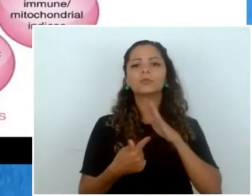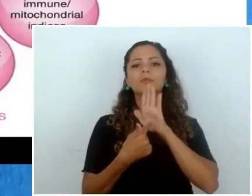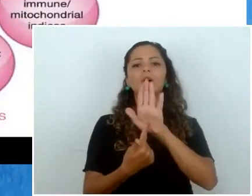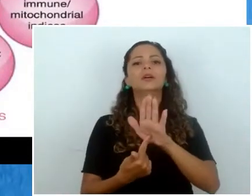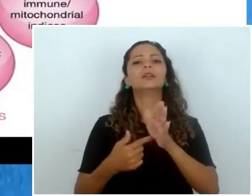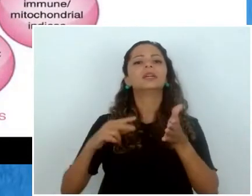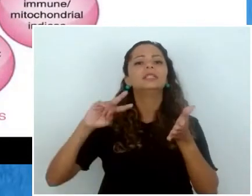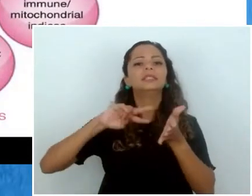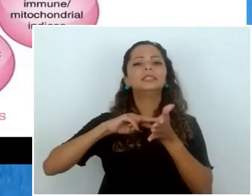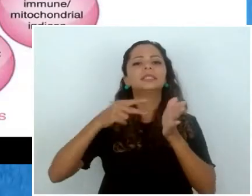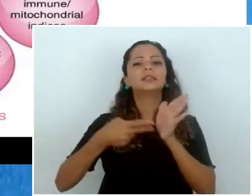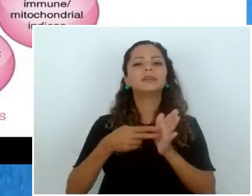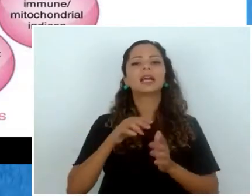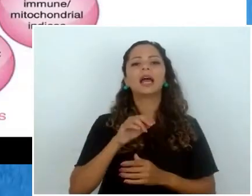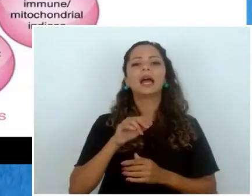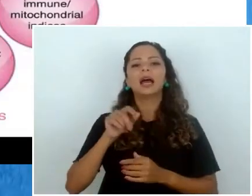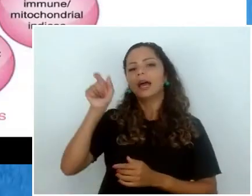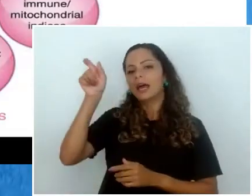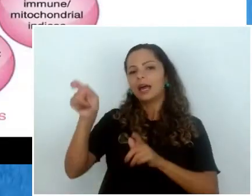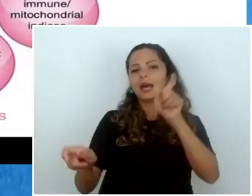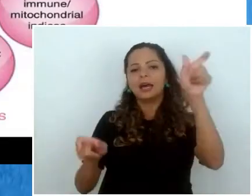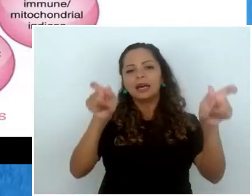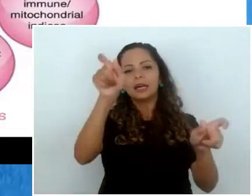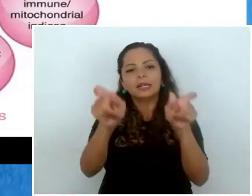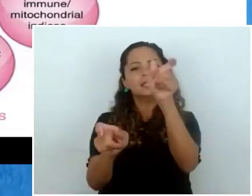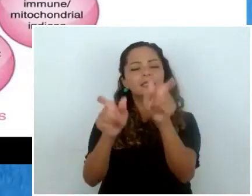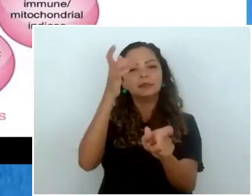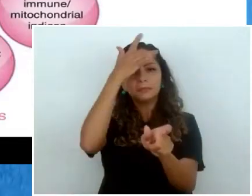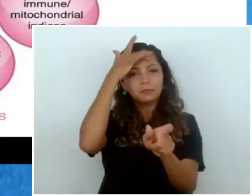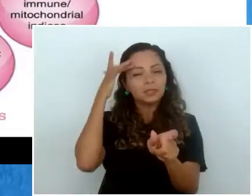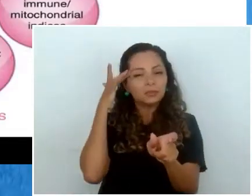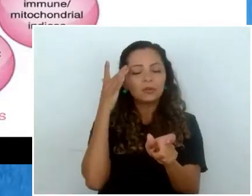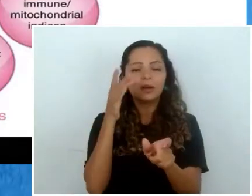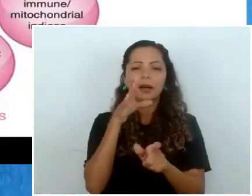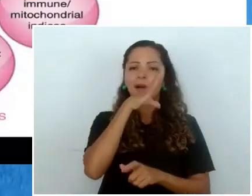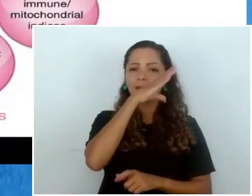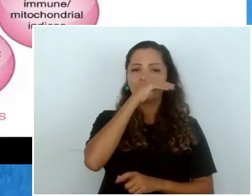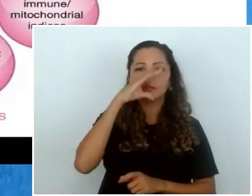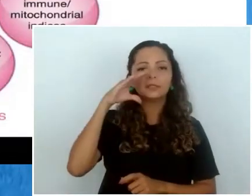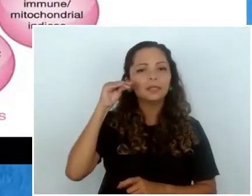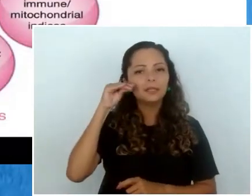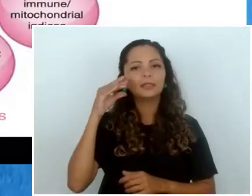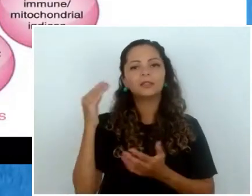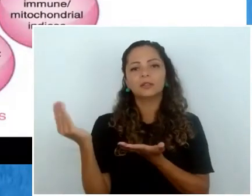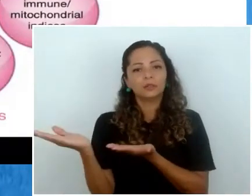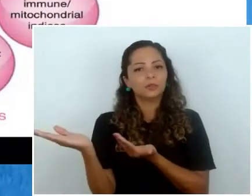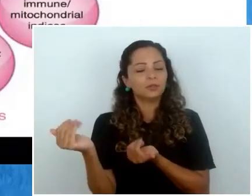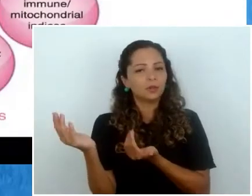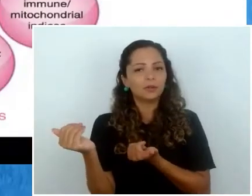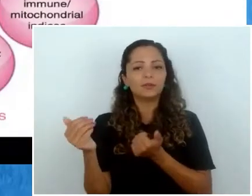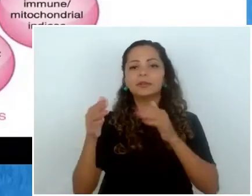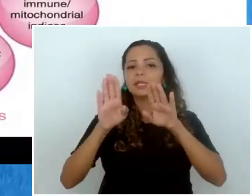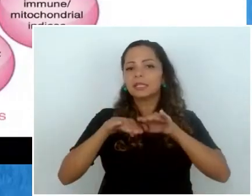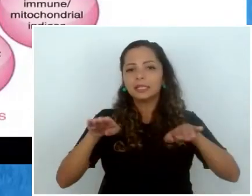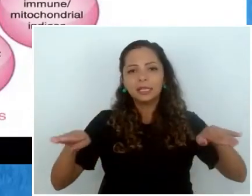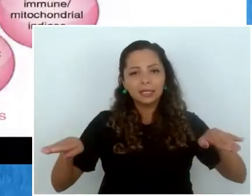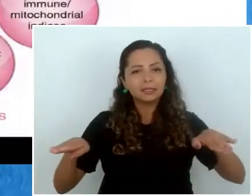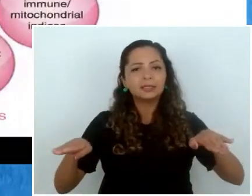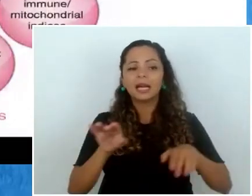né, porque cada criança, cada pessoa, cada adolescente, cada adulto, dentro do transtorno do espectro do autismo, é único.